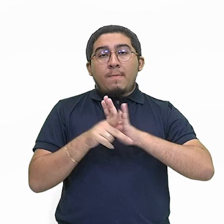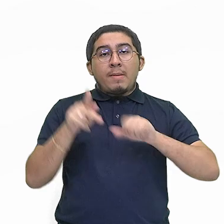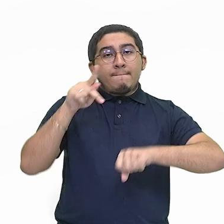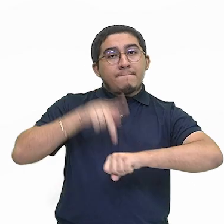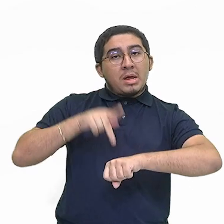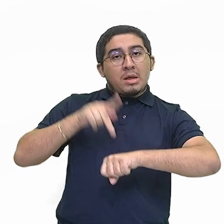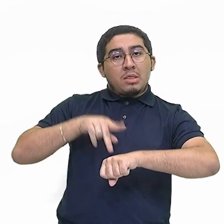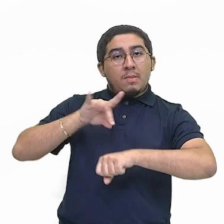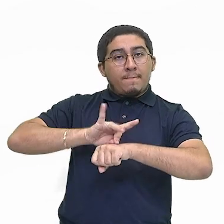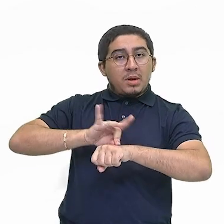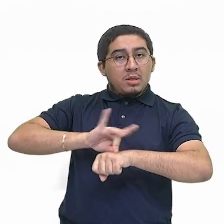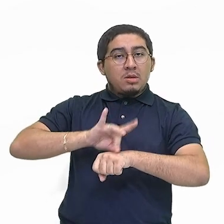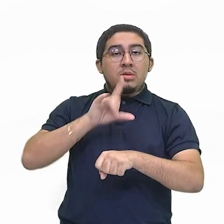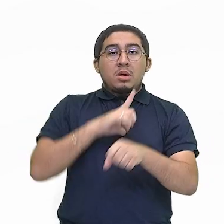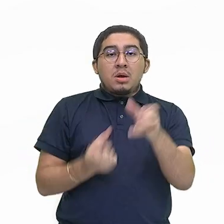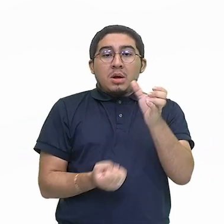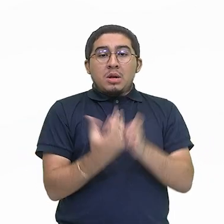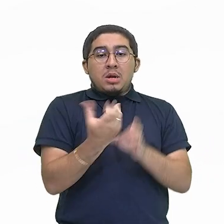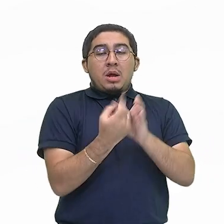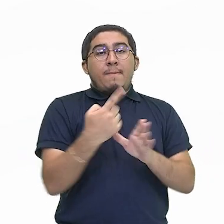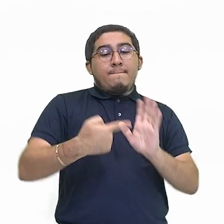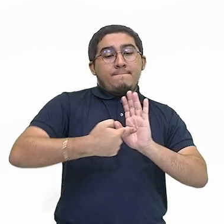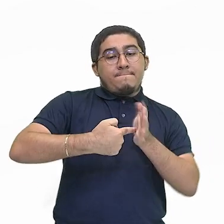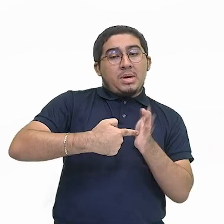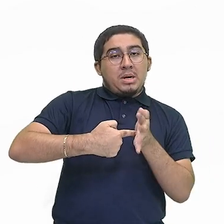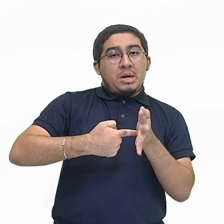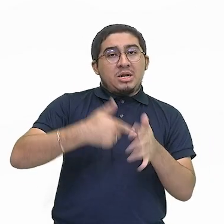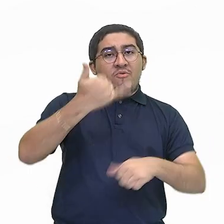se criar máquinas, e essas máquinas vão